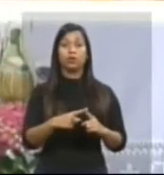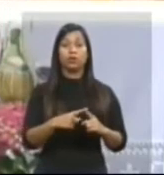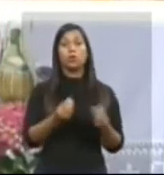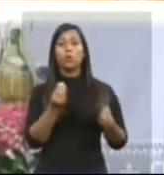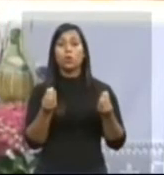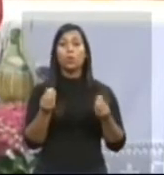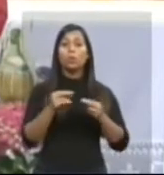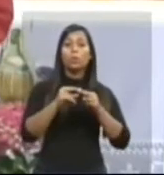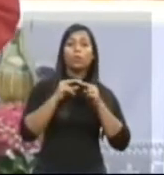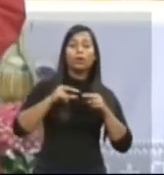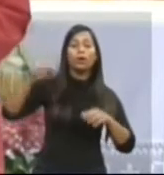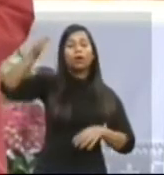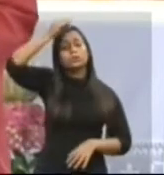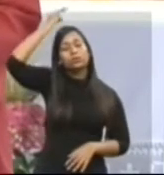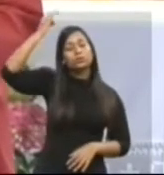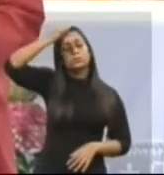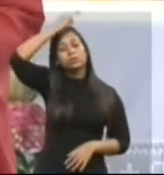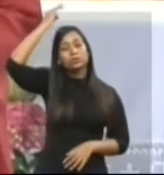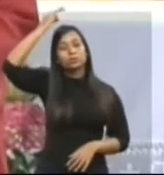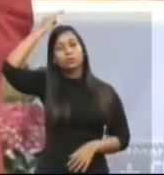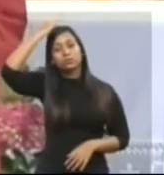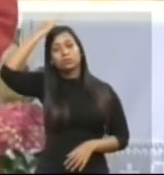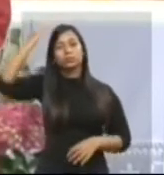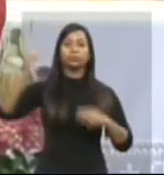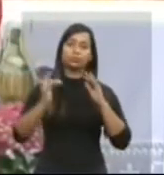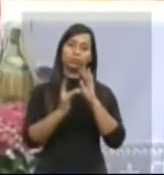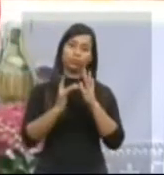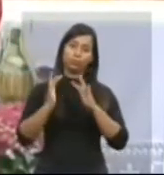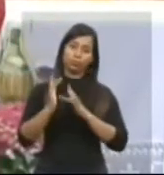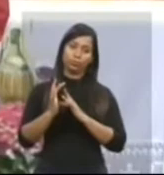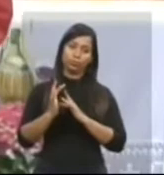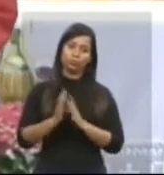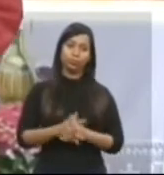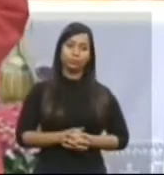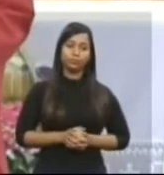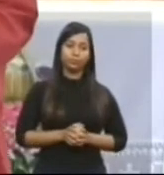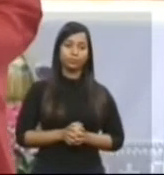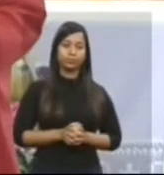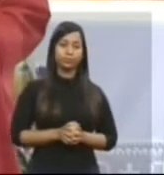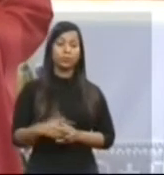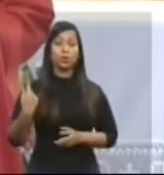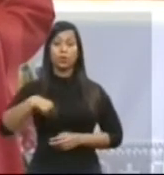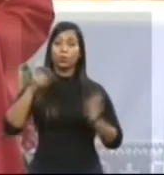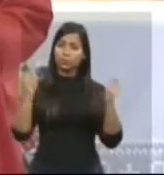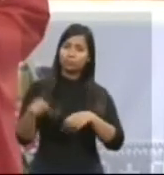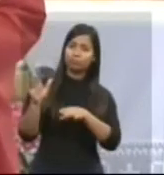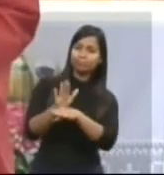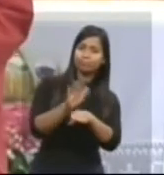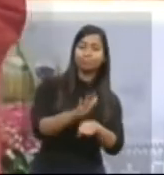o Espírito de nosso Senhor Jesus Cristo. Vamos ajudá-lo